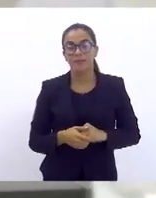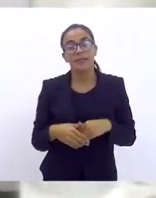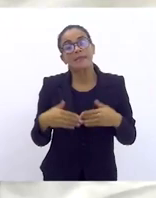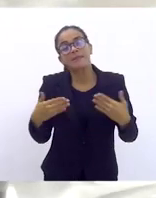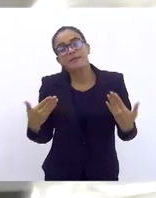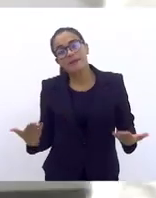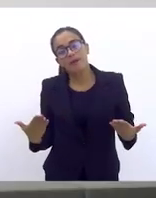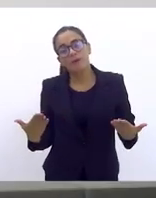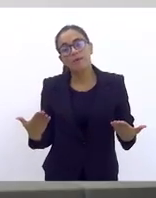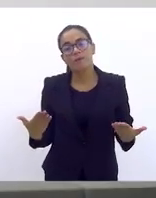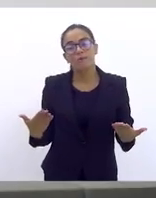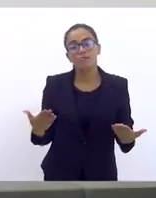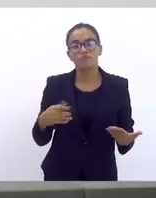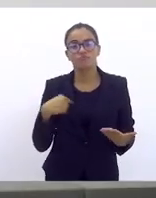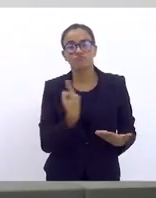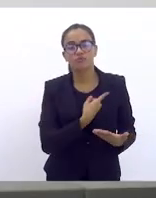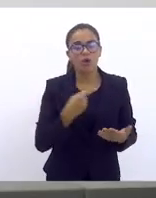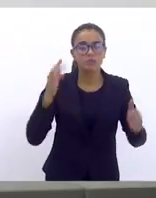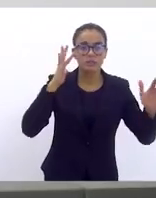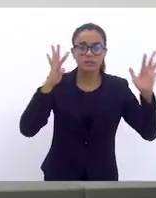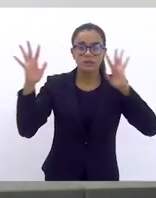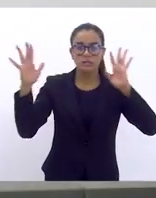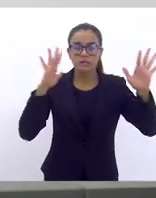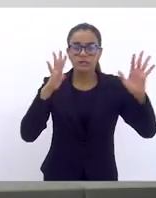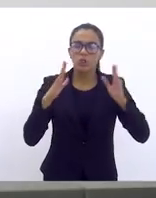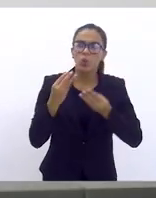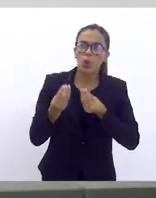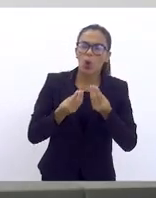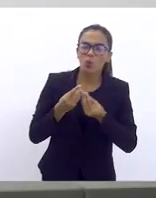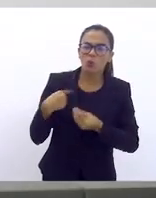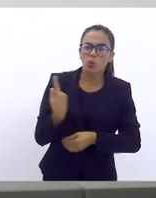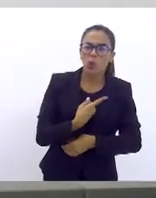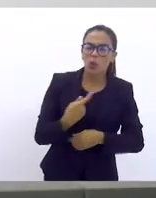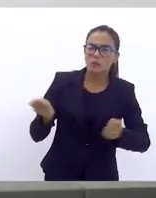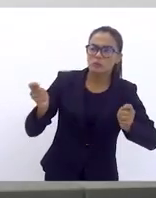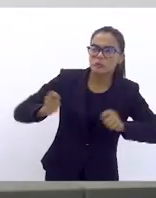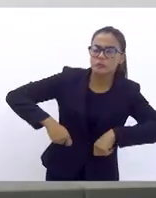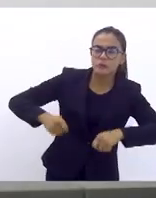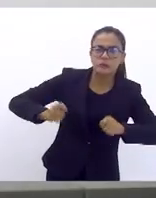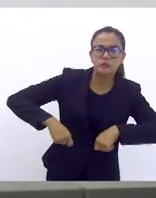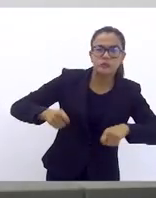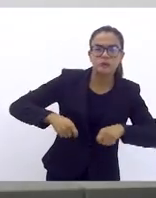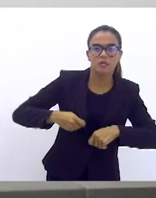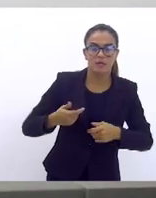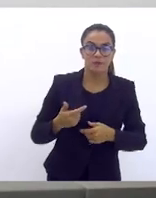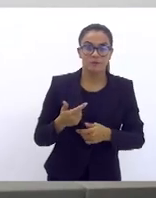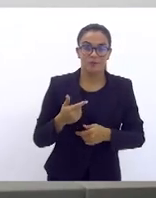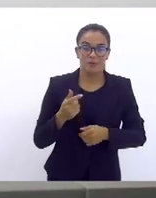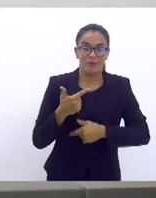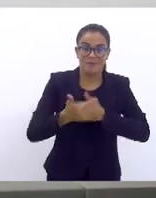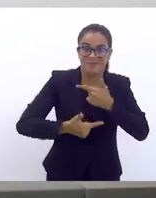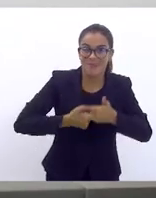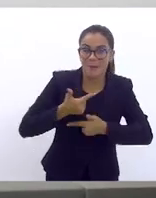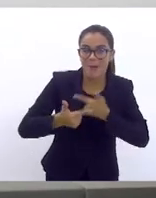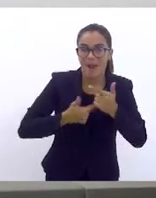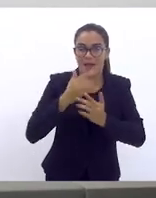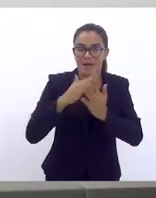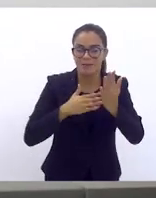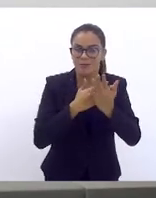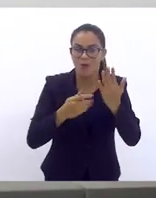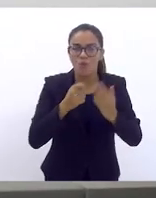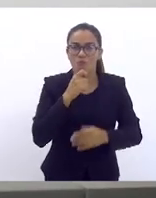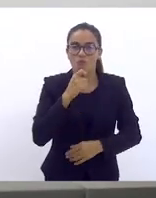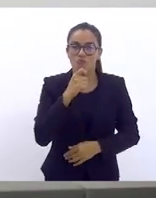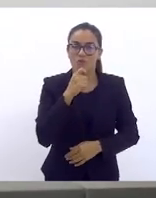o que que nós imaginamos como poderíamos fazer esse desenvolvimento sem planejar